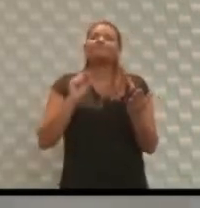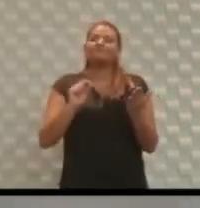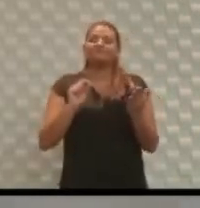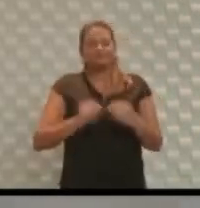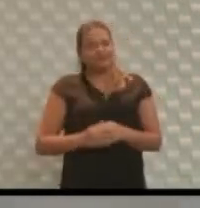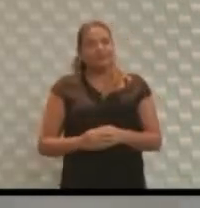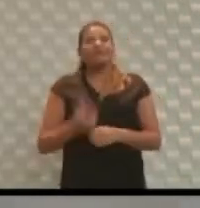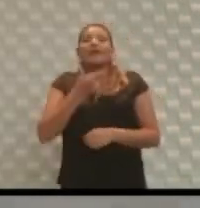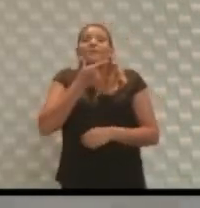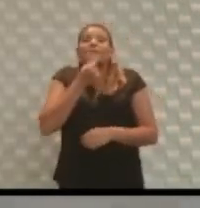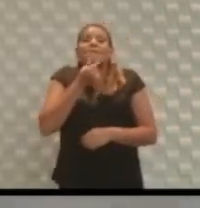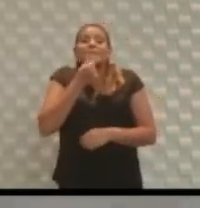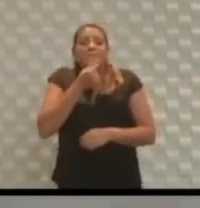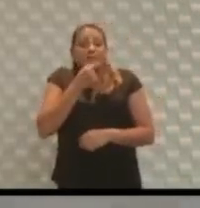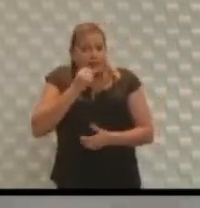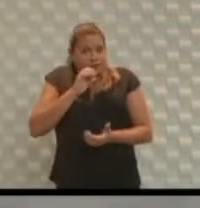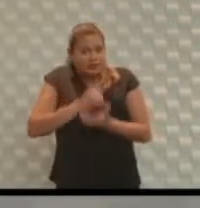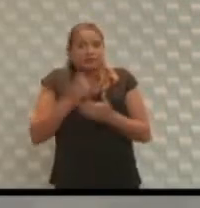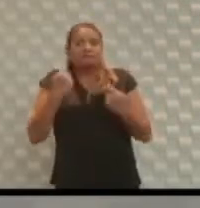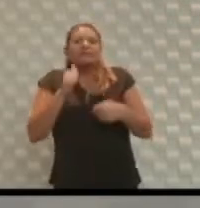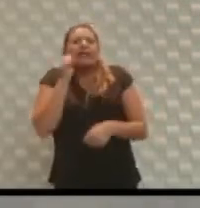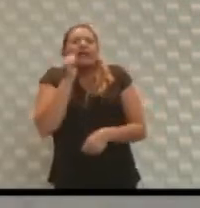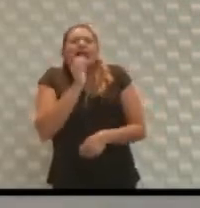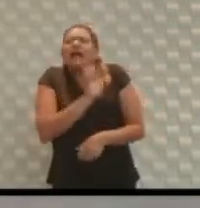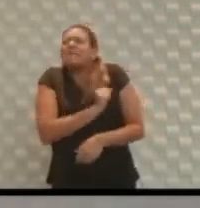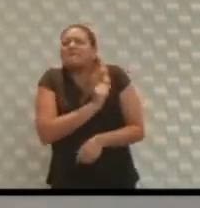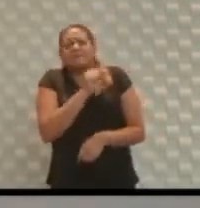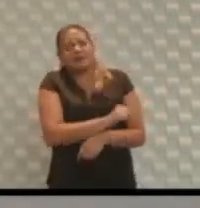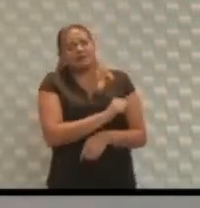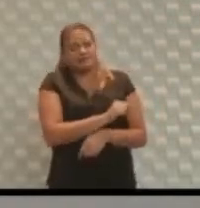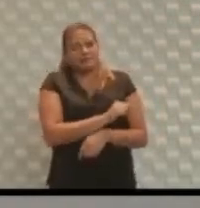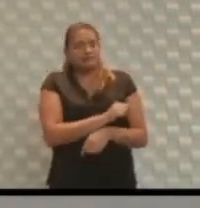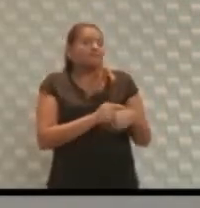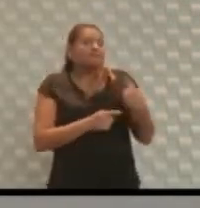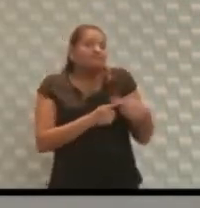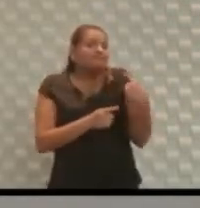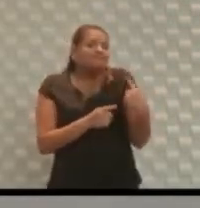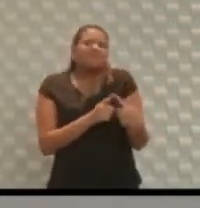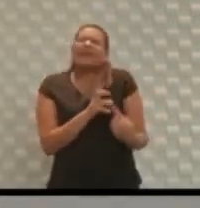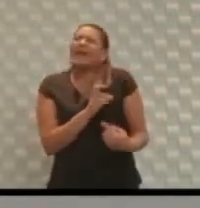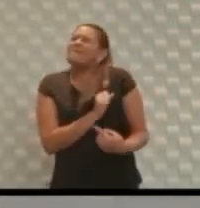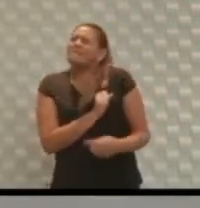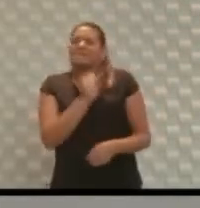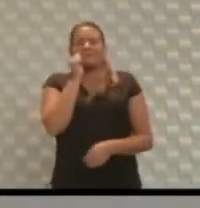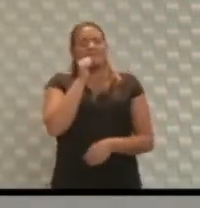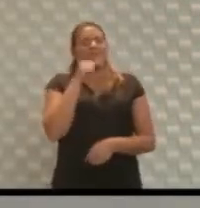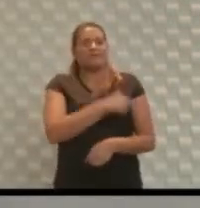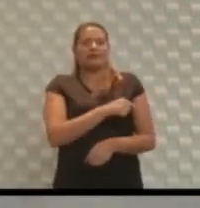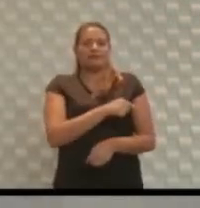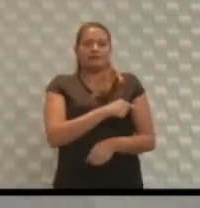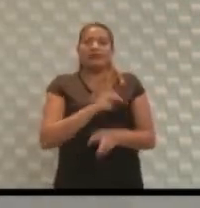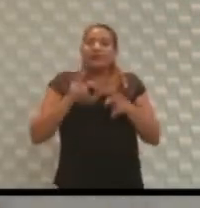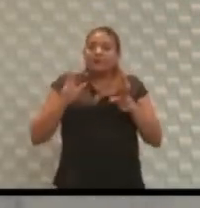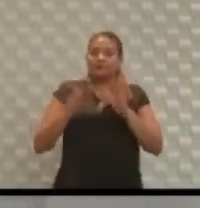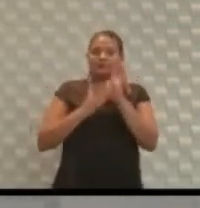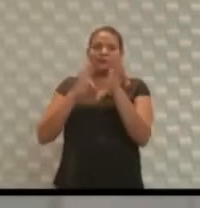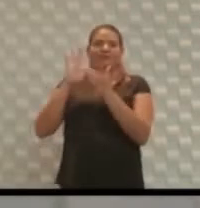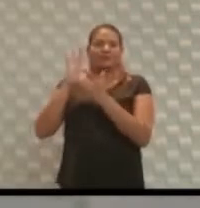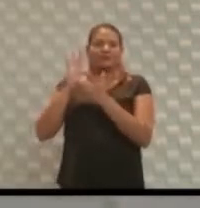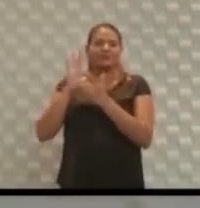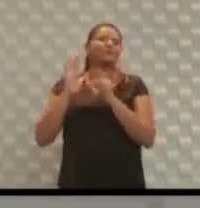amor incondicional. É ele assumir para si a liderança espiritual, ministrar na vida